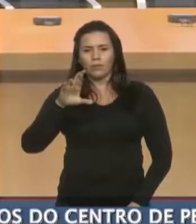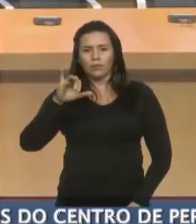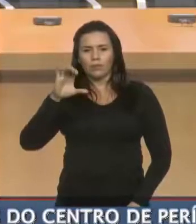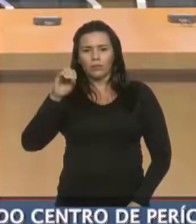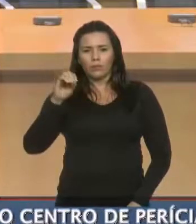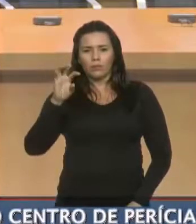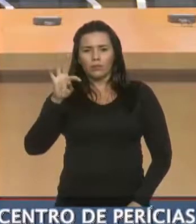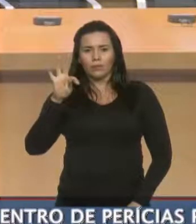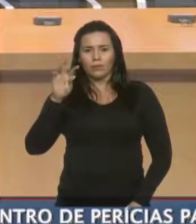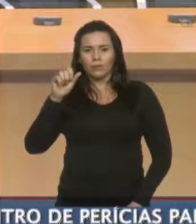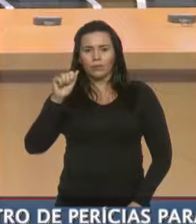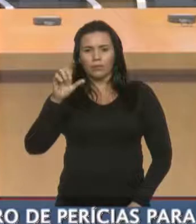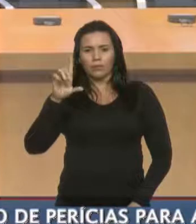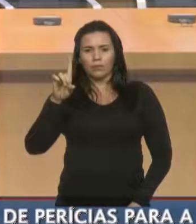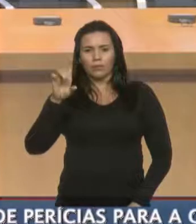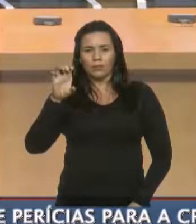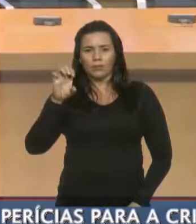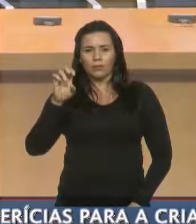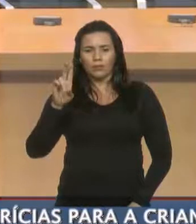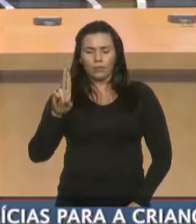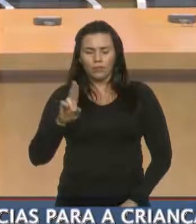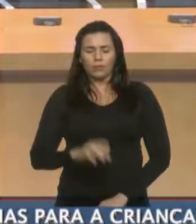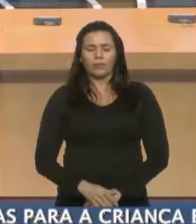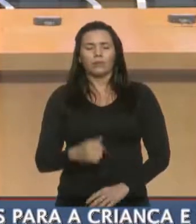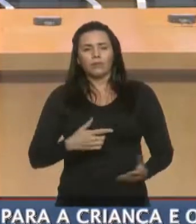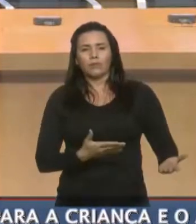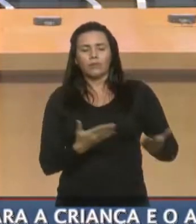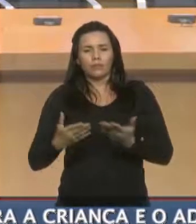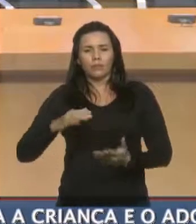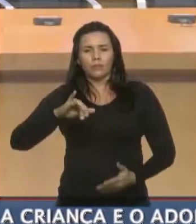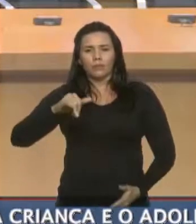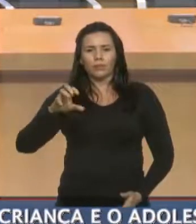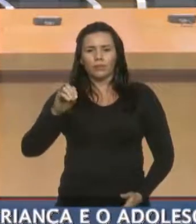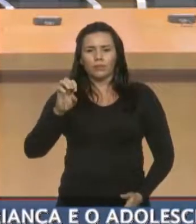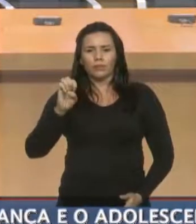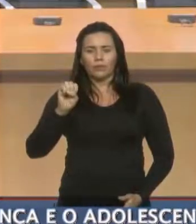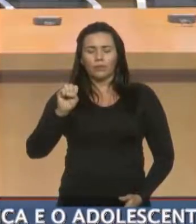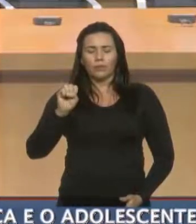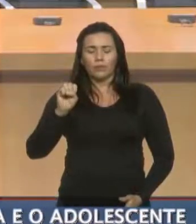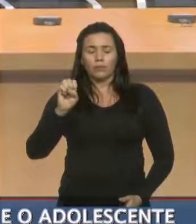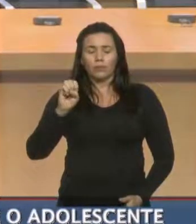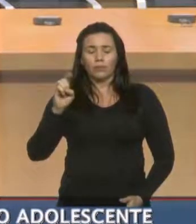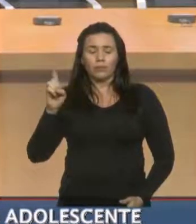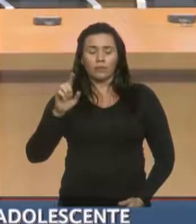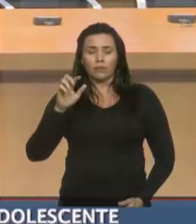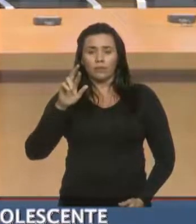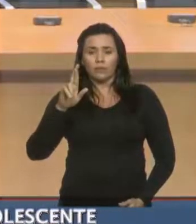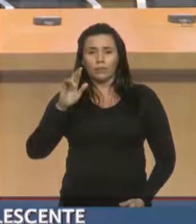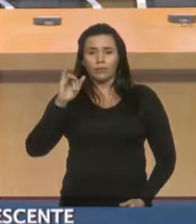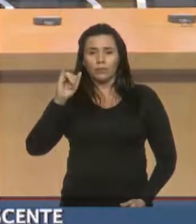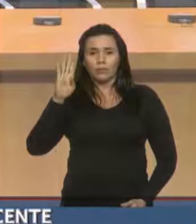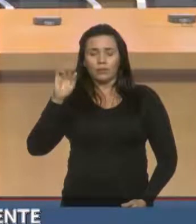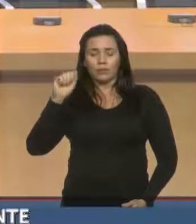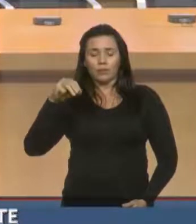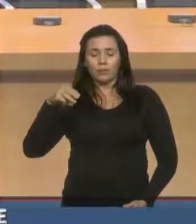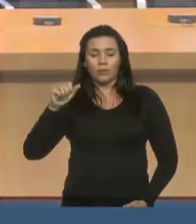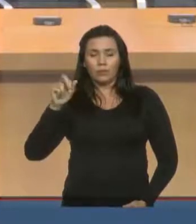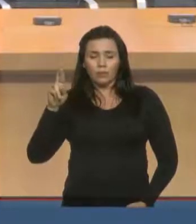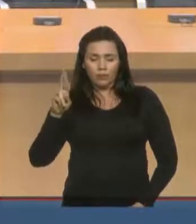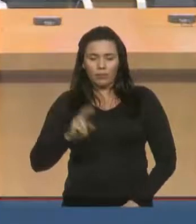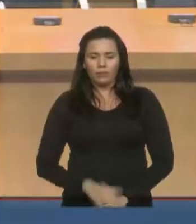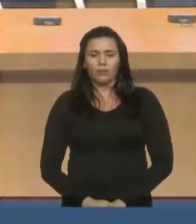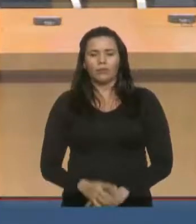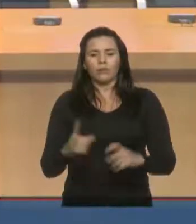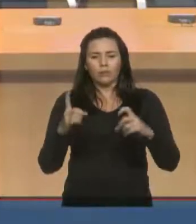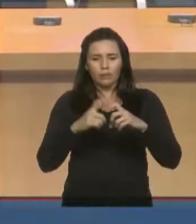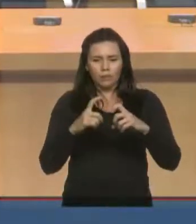Convido o doutor José Ribamar Vanderlei de Souza, médico legista e diretor do Centro de